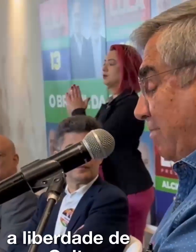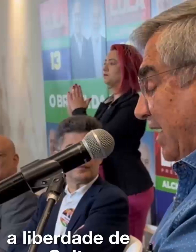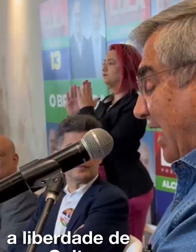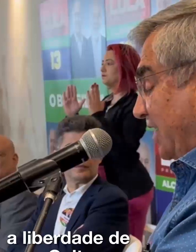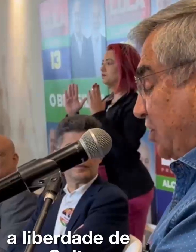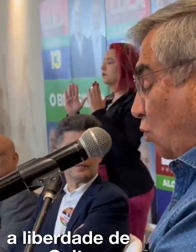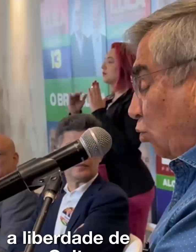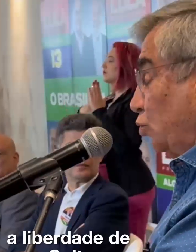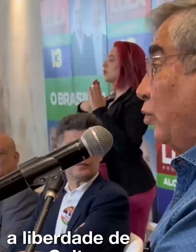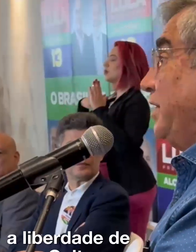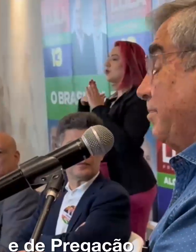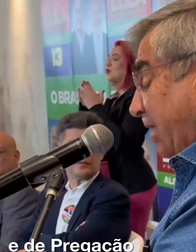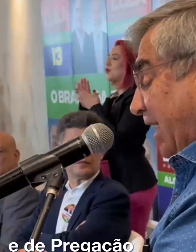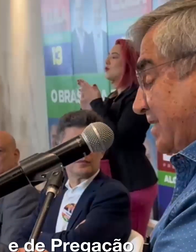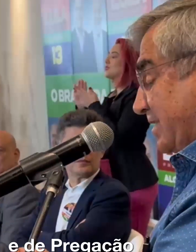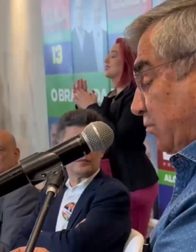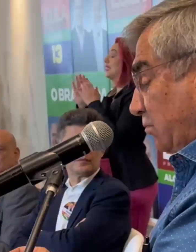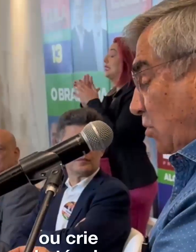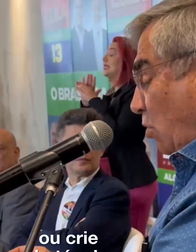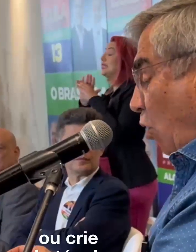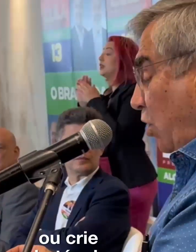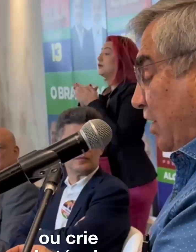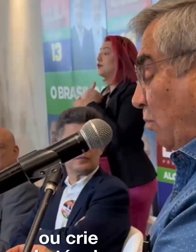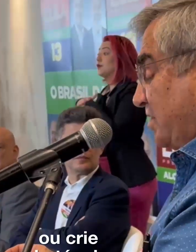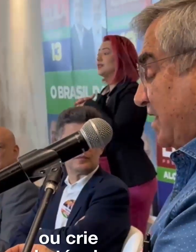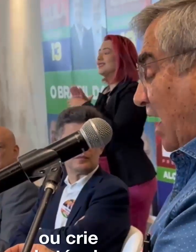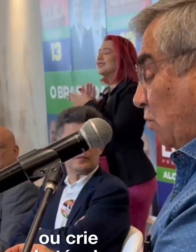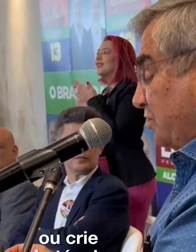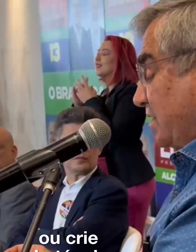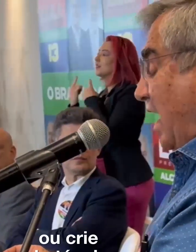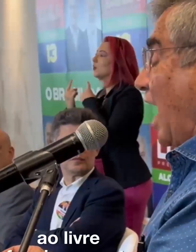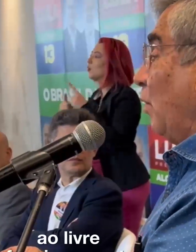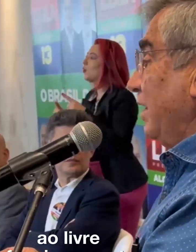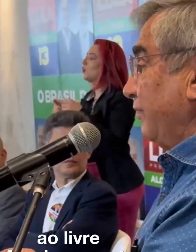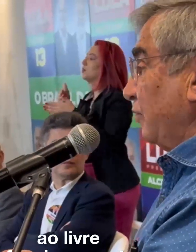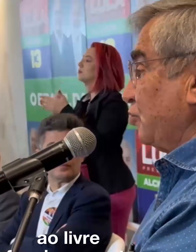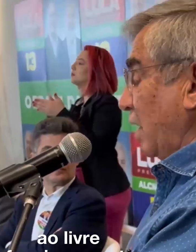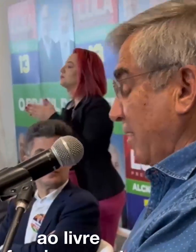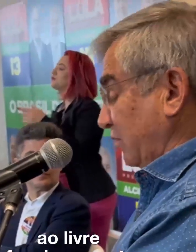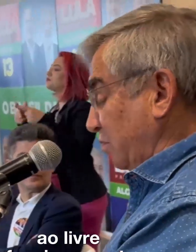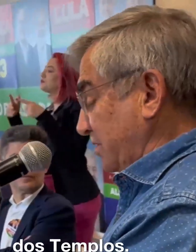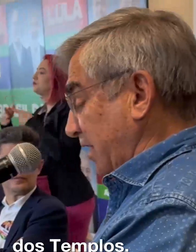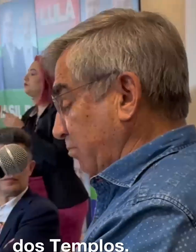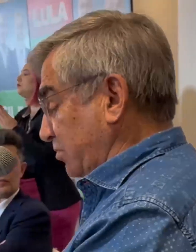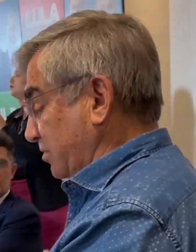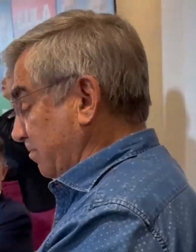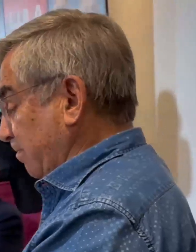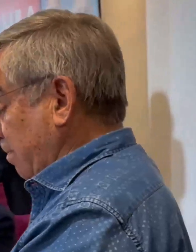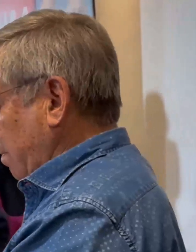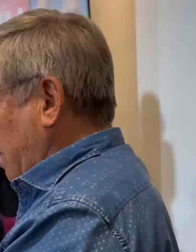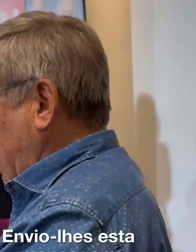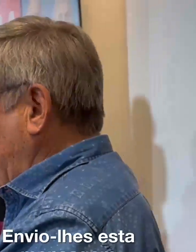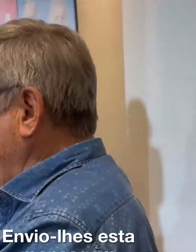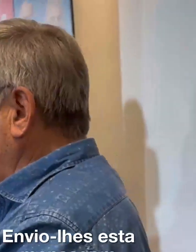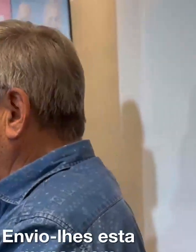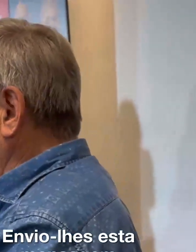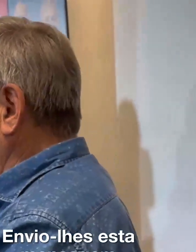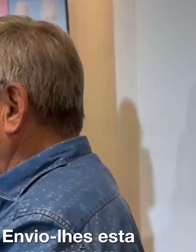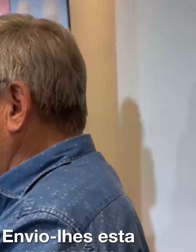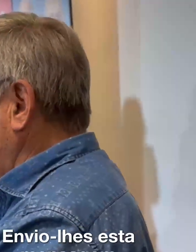a liberdade de culto e de pregação ou criam obstáculos ao livro funcionamento dos tempos